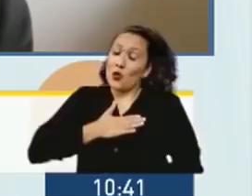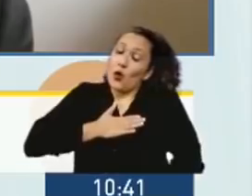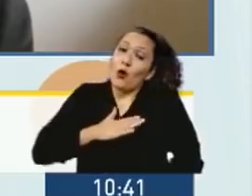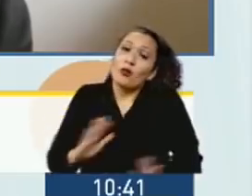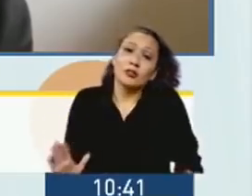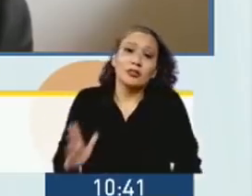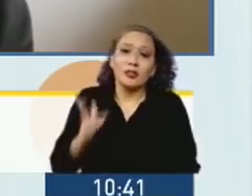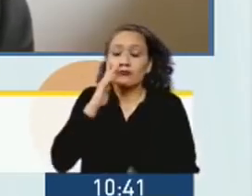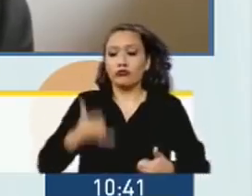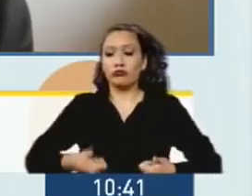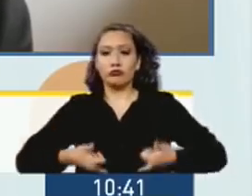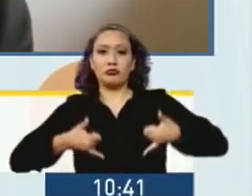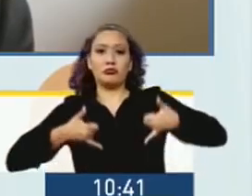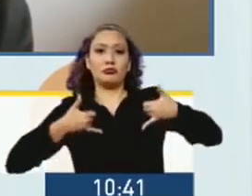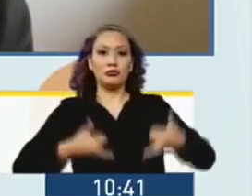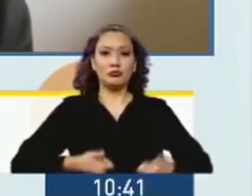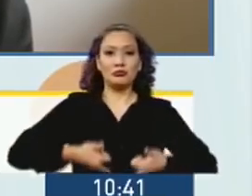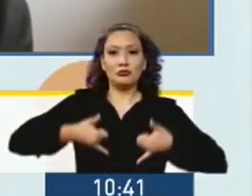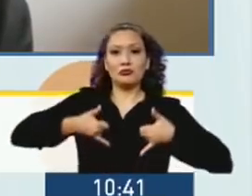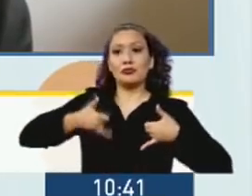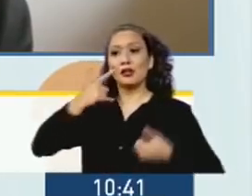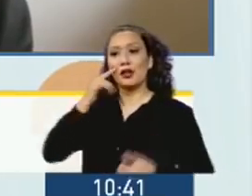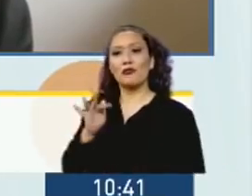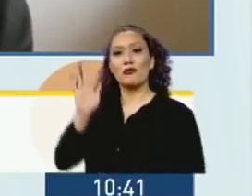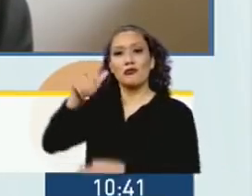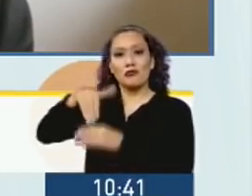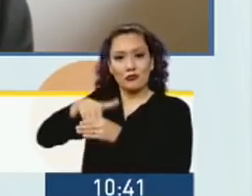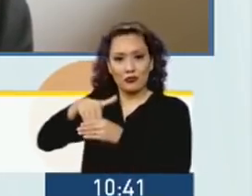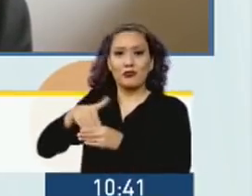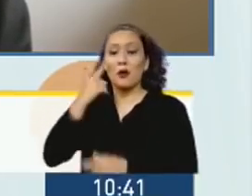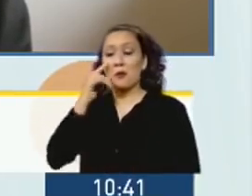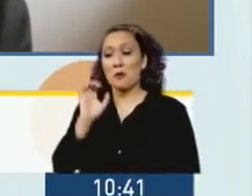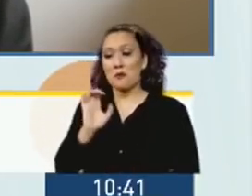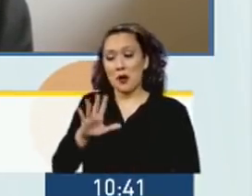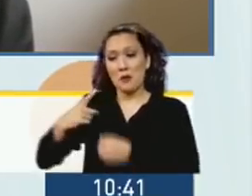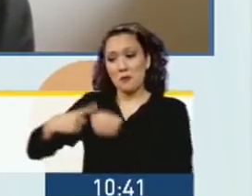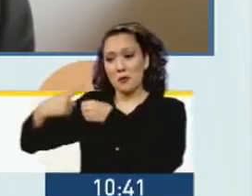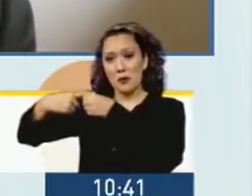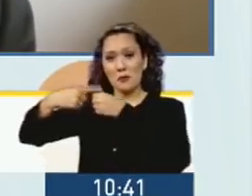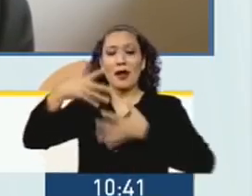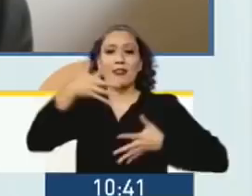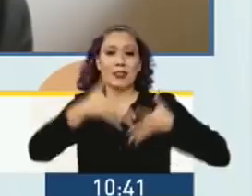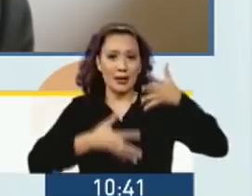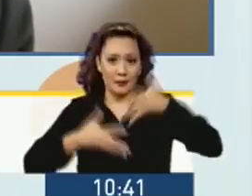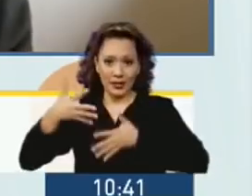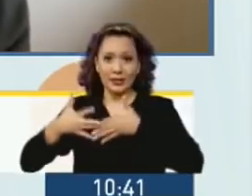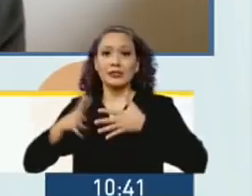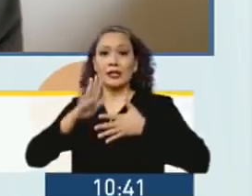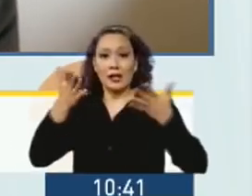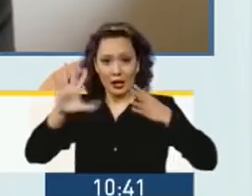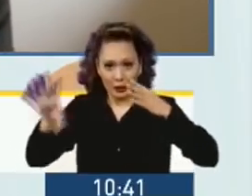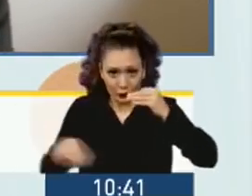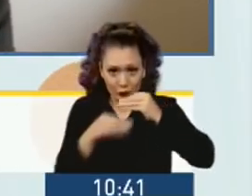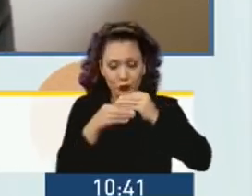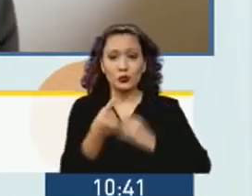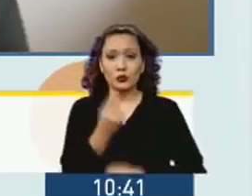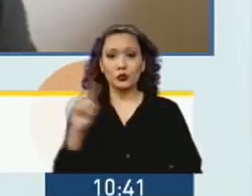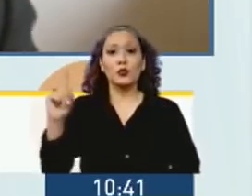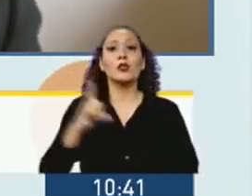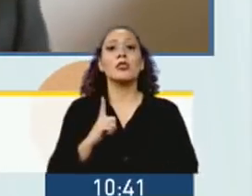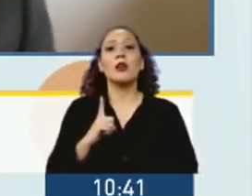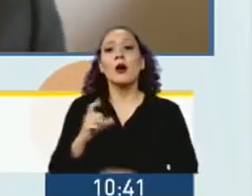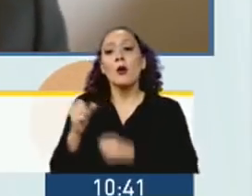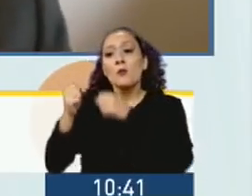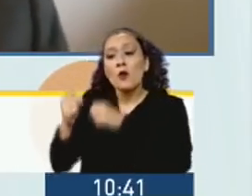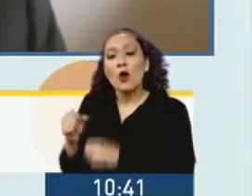de vaidades políticas e interesses eleitorais. Eleições municipais estão afetando muito. Deputado, e para concluir, por favor. O poder dos